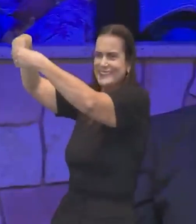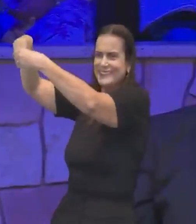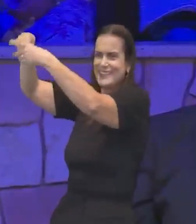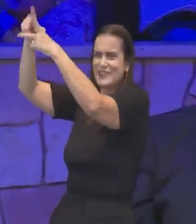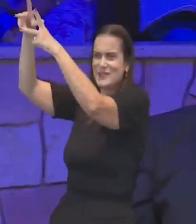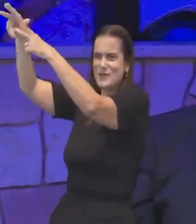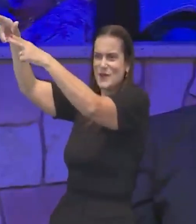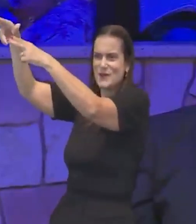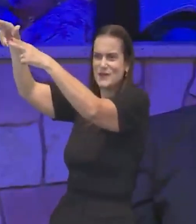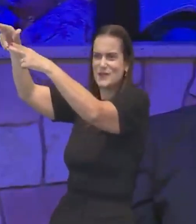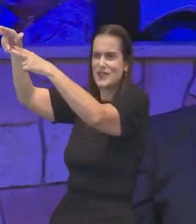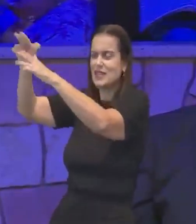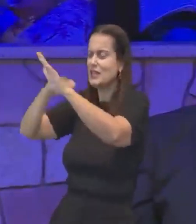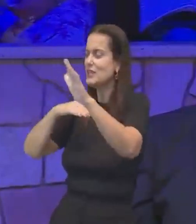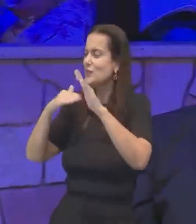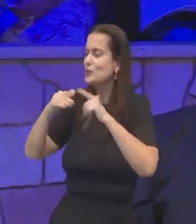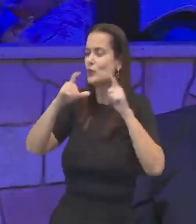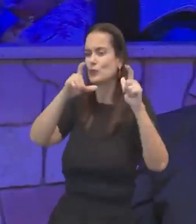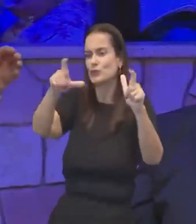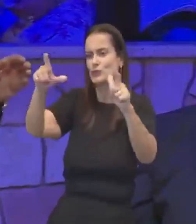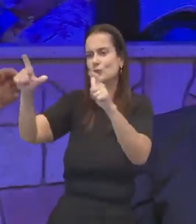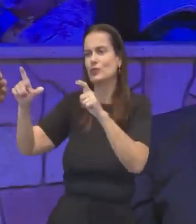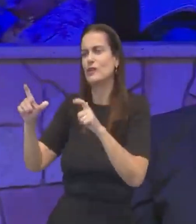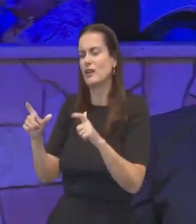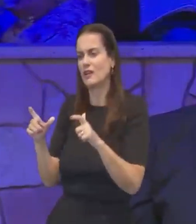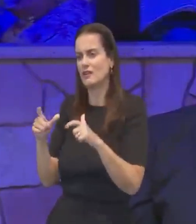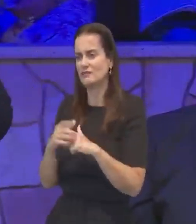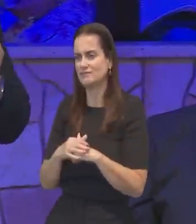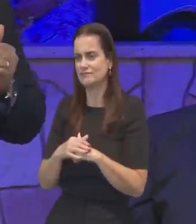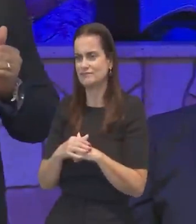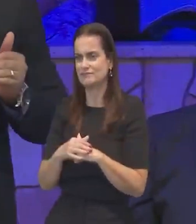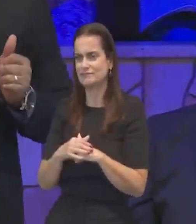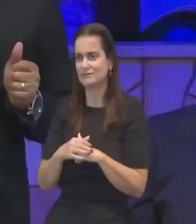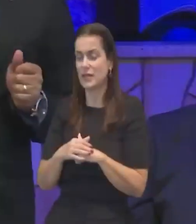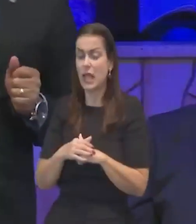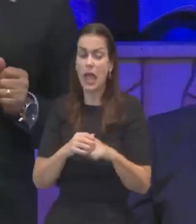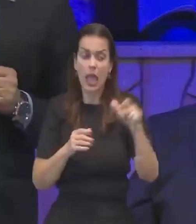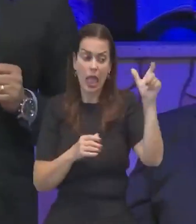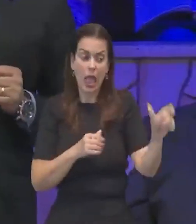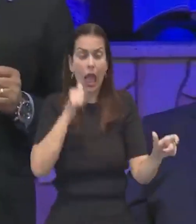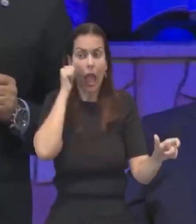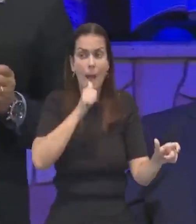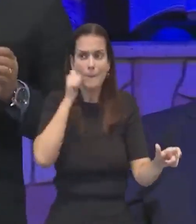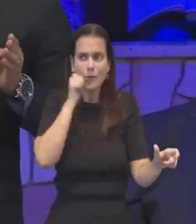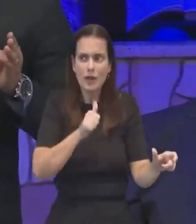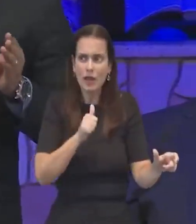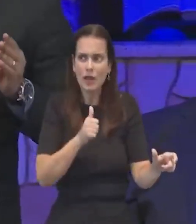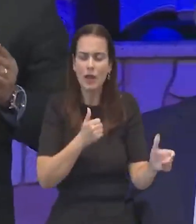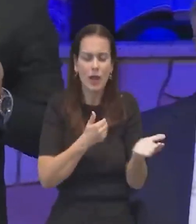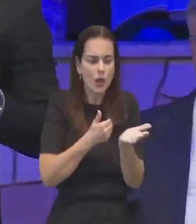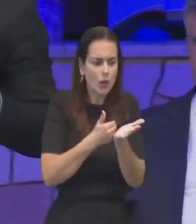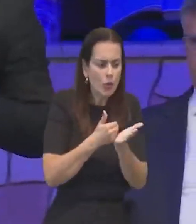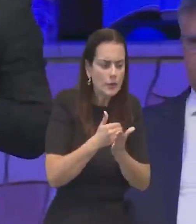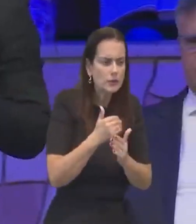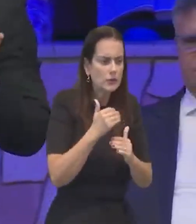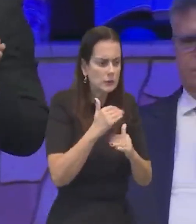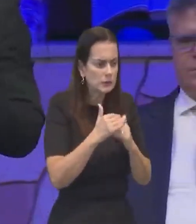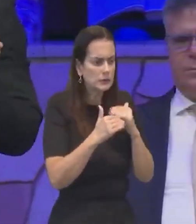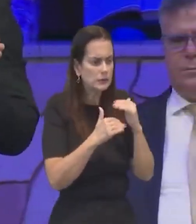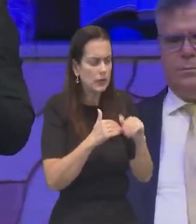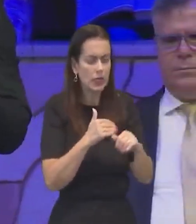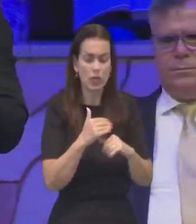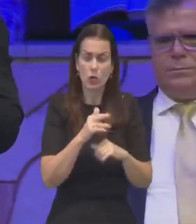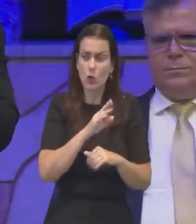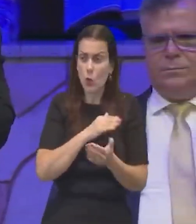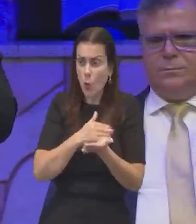lugares. É interessante a progressão do conhecimento dessa mulher a respeito de Cristo. Ela começa chamando Jesus no